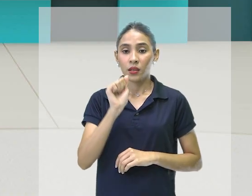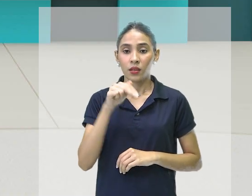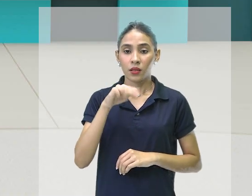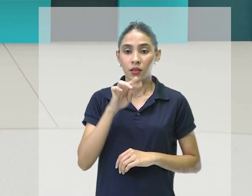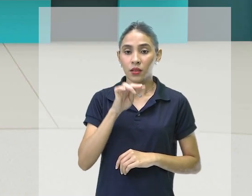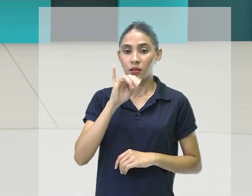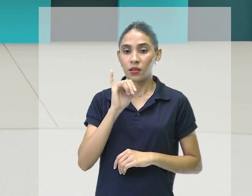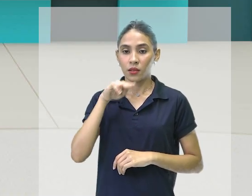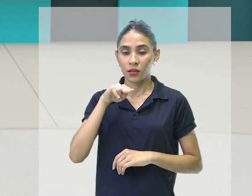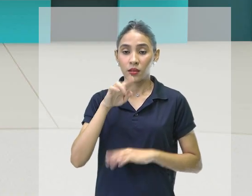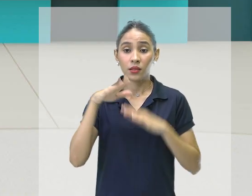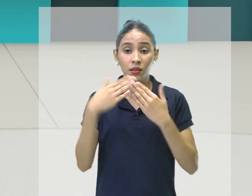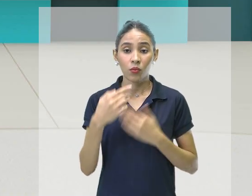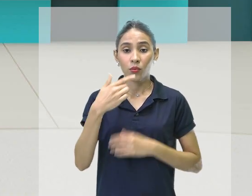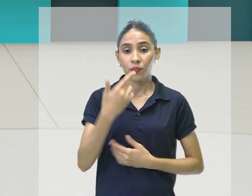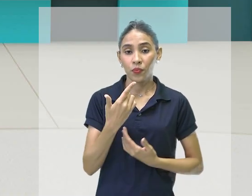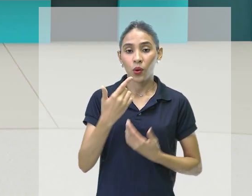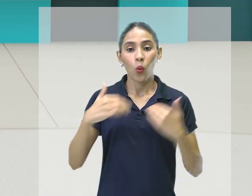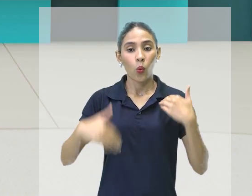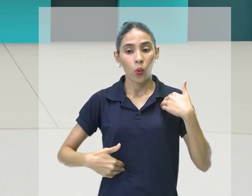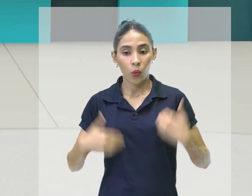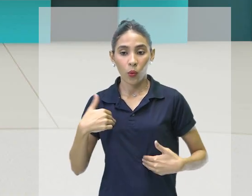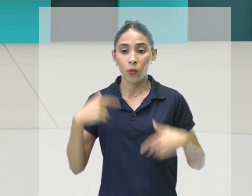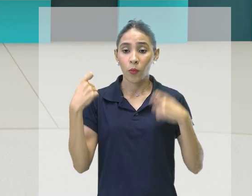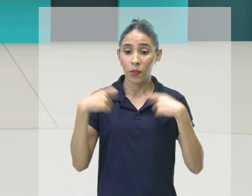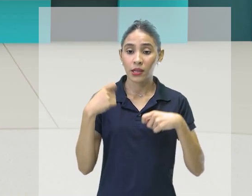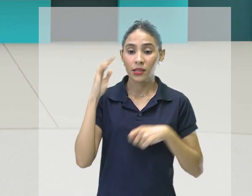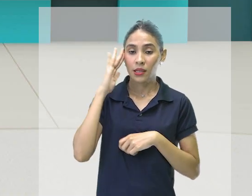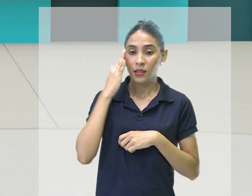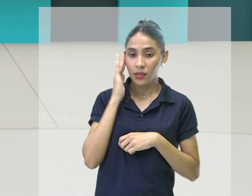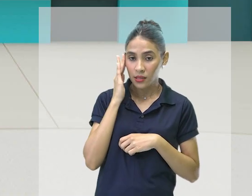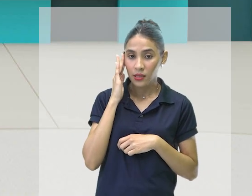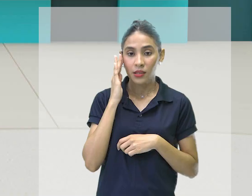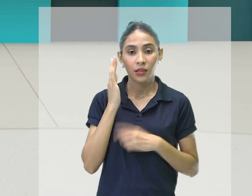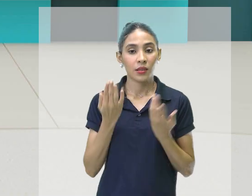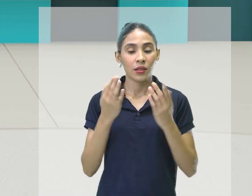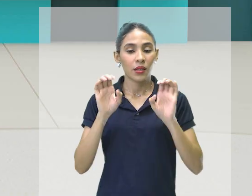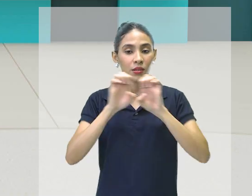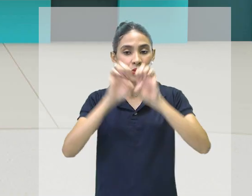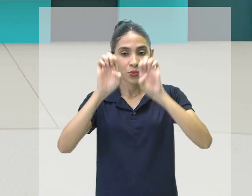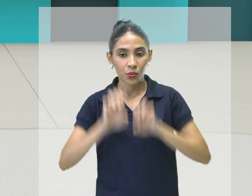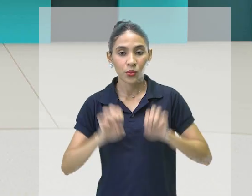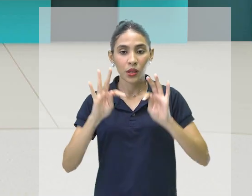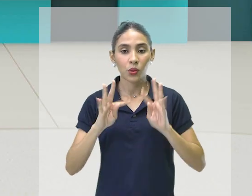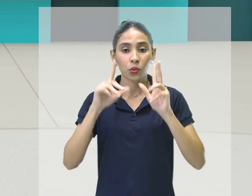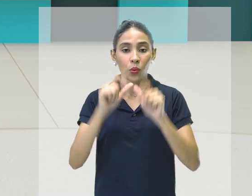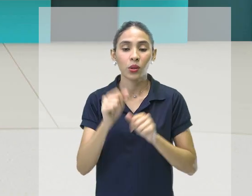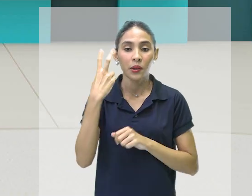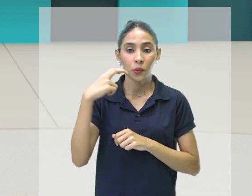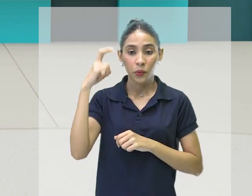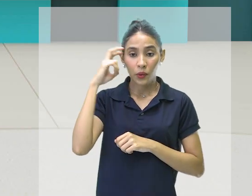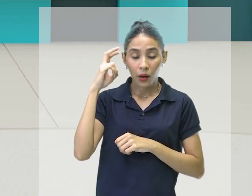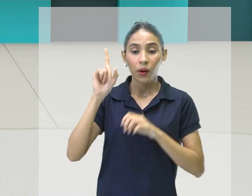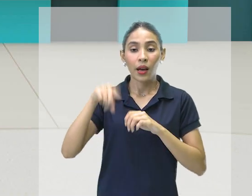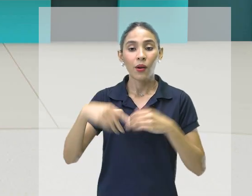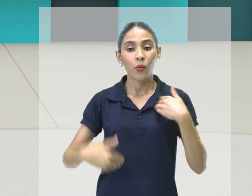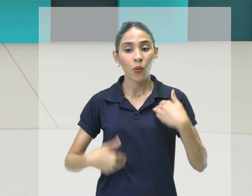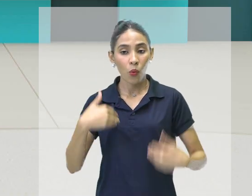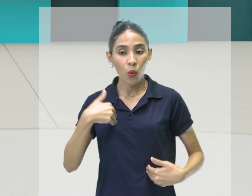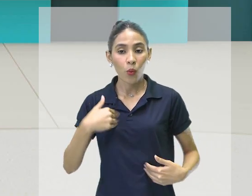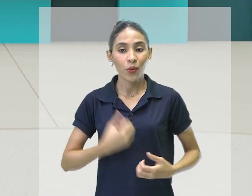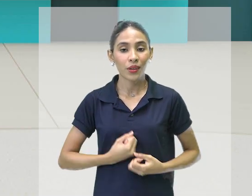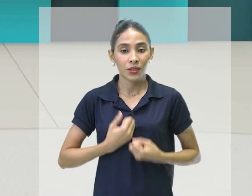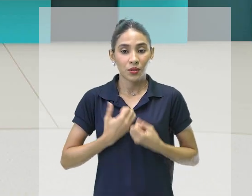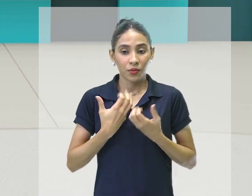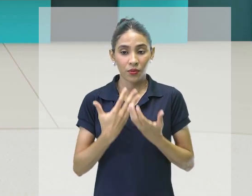Santin, tá? De acordo com Santin, o corpo deve ser entendido em sua dimensão simbólica e cultural. É